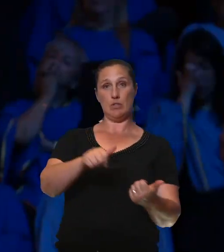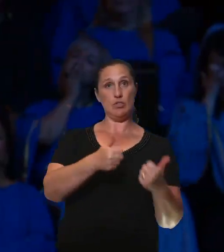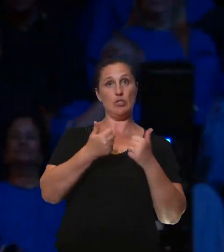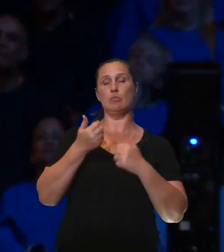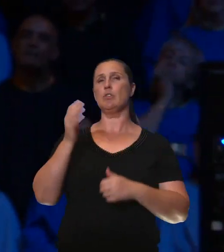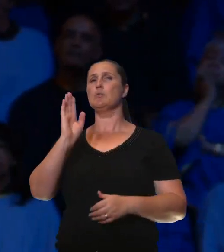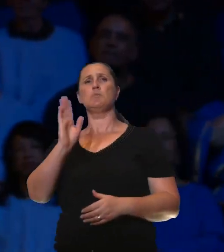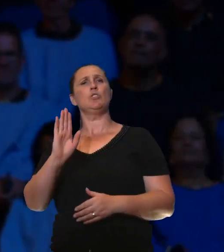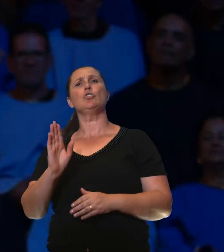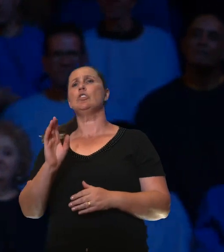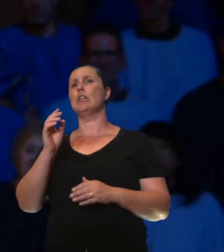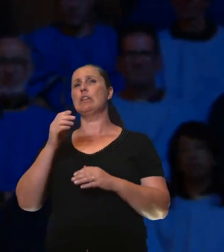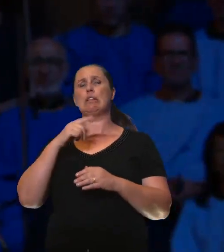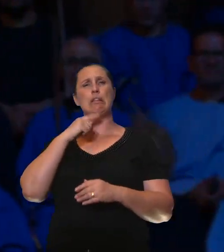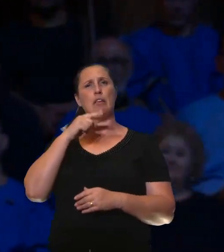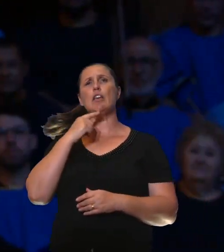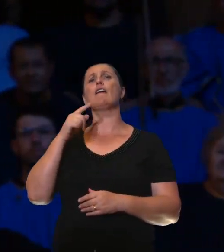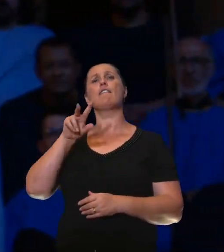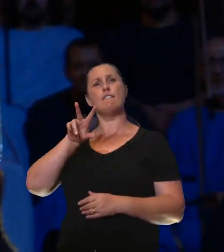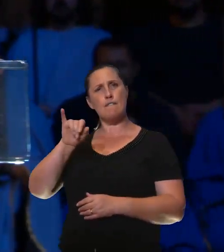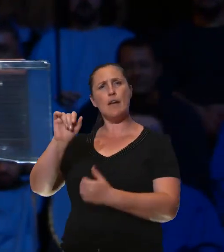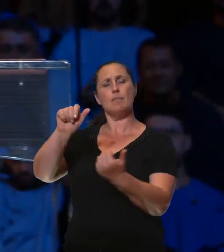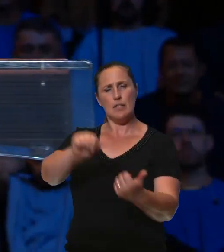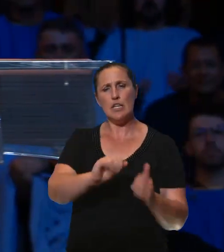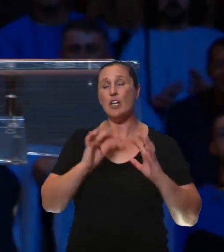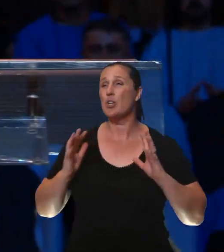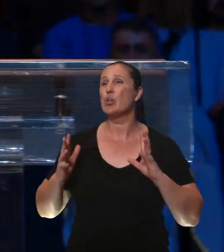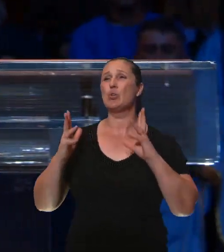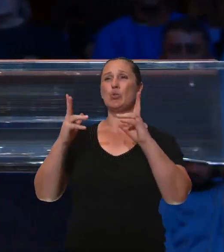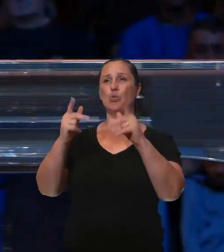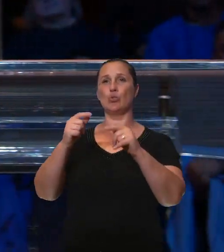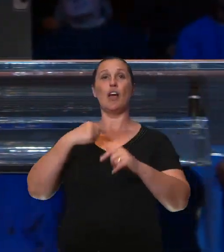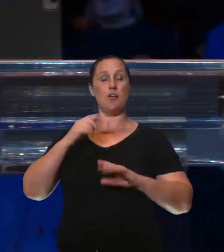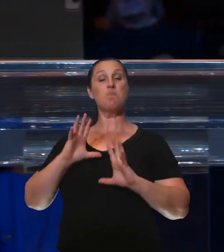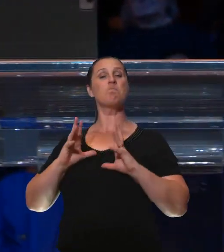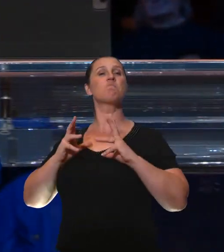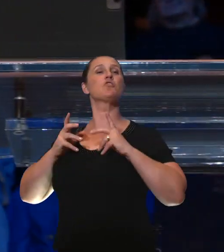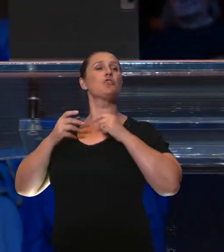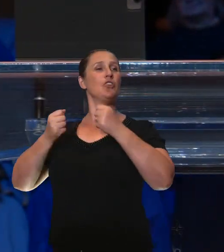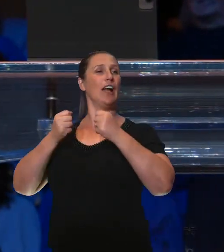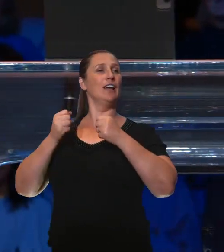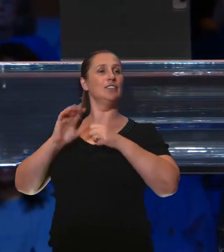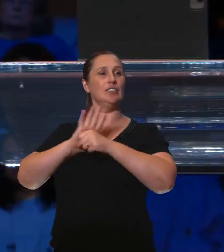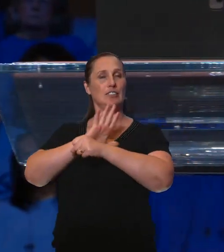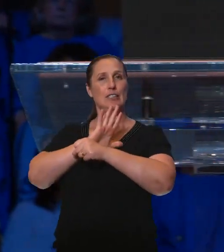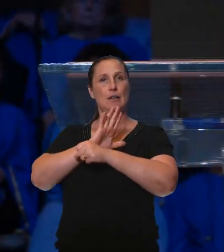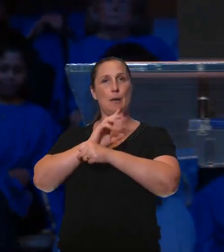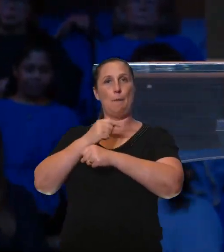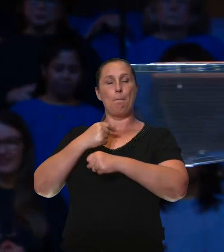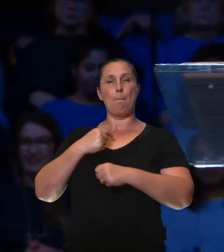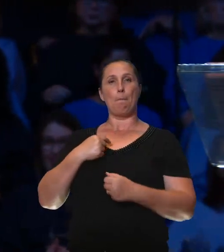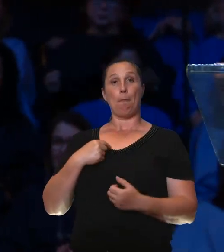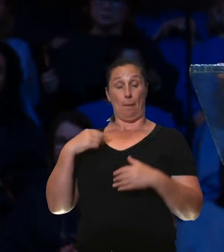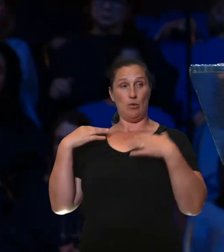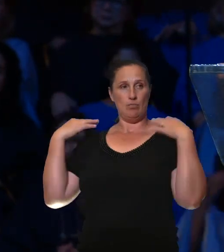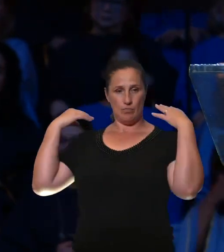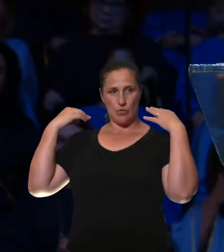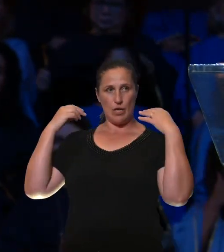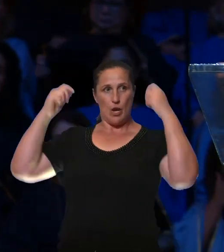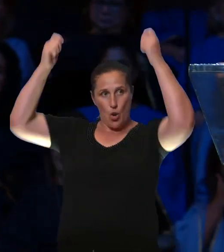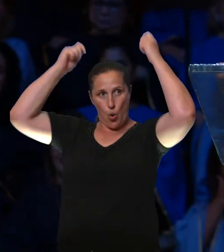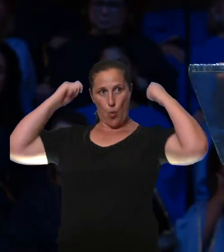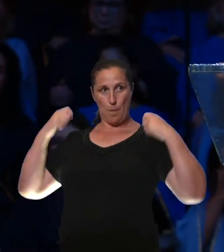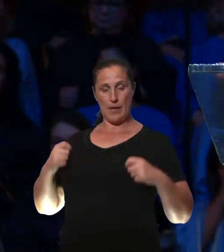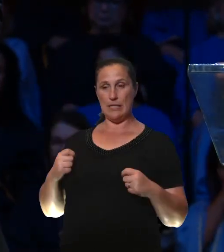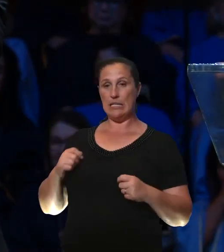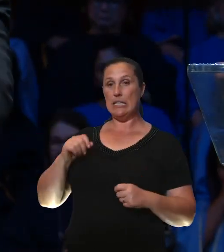vamos despedir multidão nenhuma, e vamos batizar. Aí eu fiquei corajoso. Aí eu botei minha bata. Irmão, se um